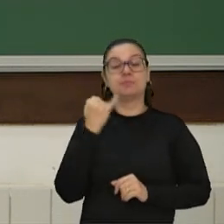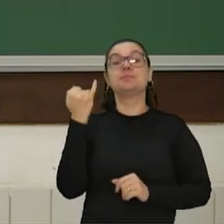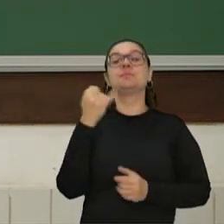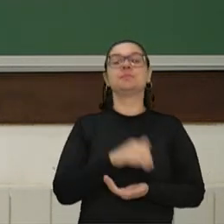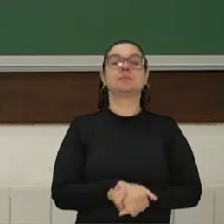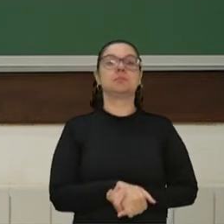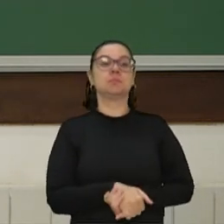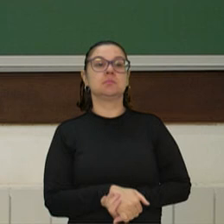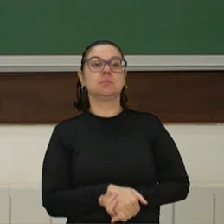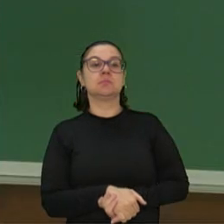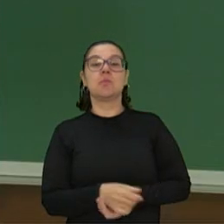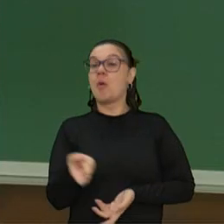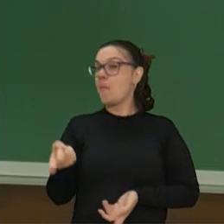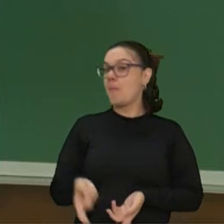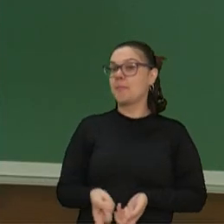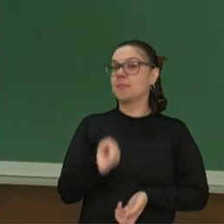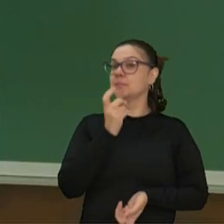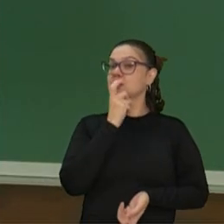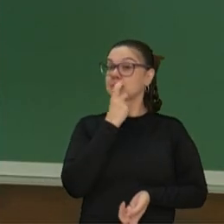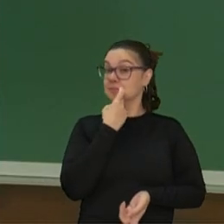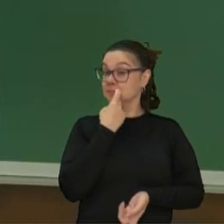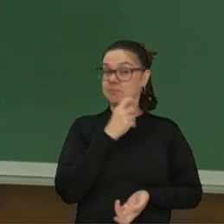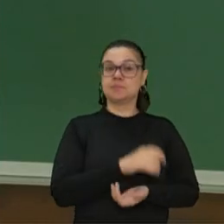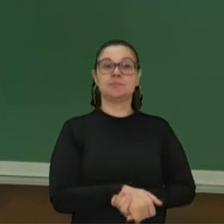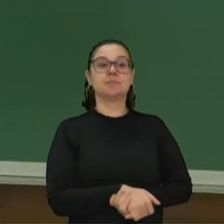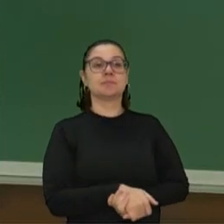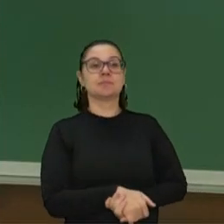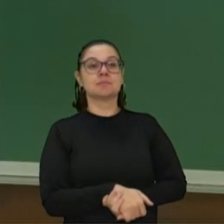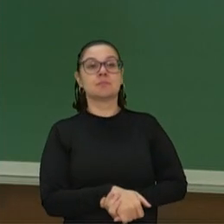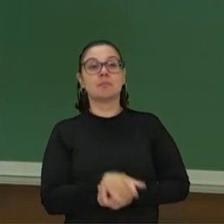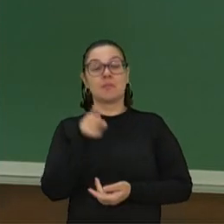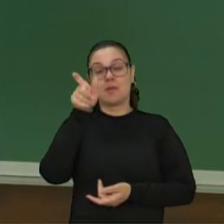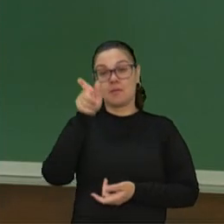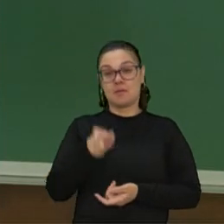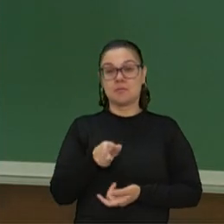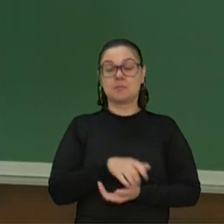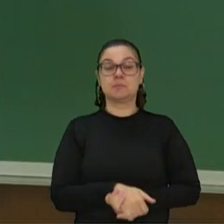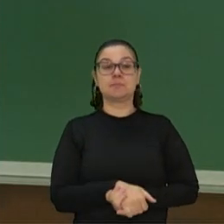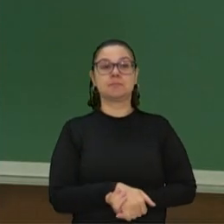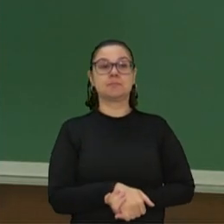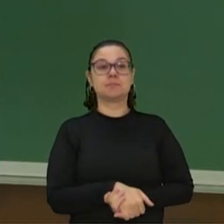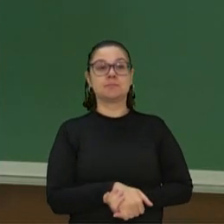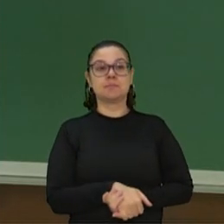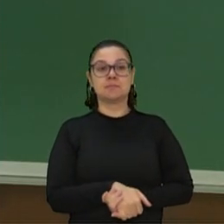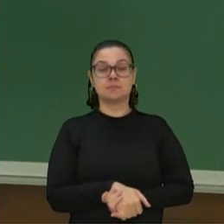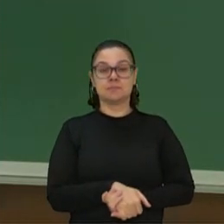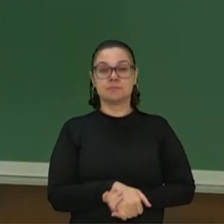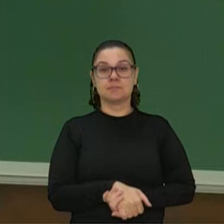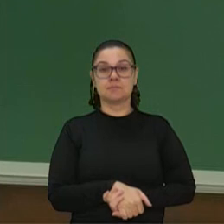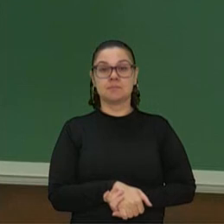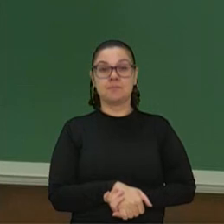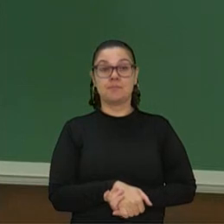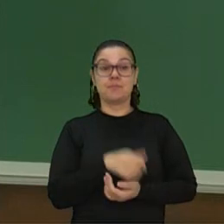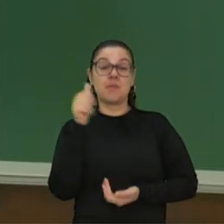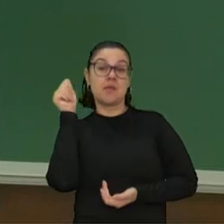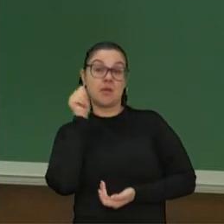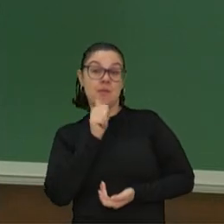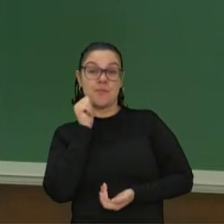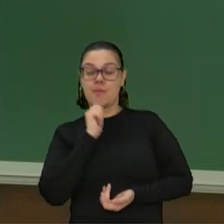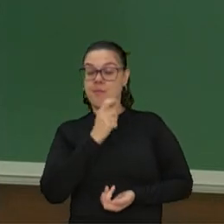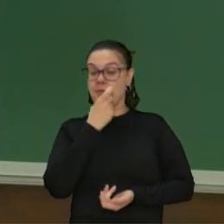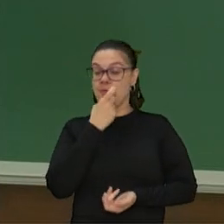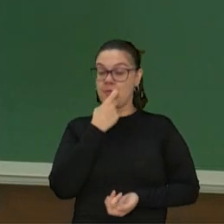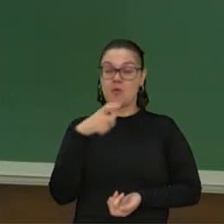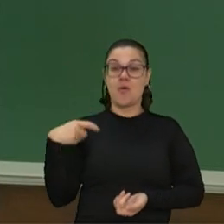também. Marilyn Monroe, na letter C, was an American actress, model and singer. Então, ela foi uma